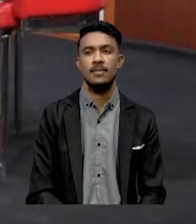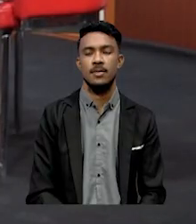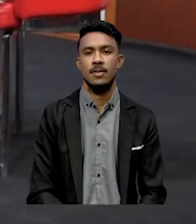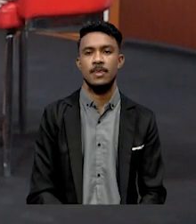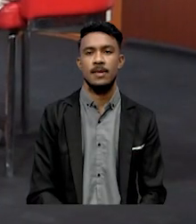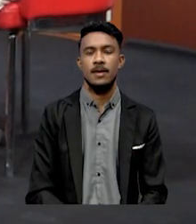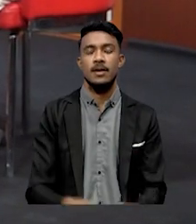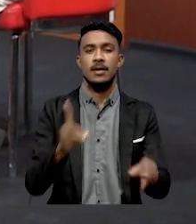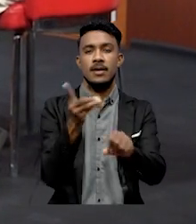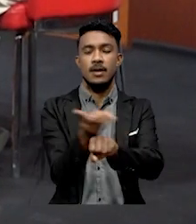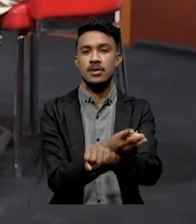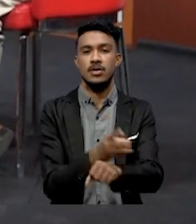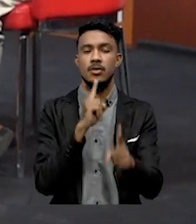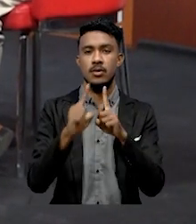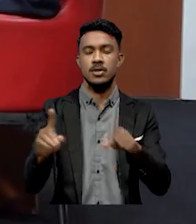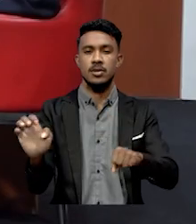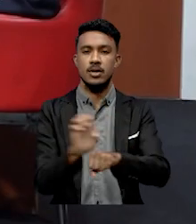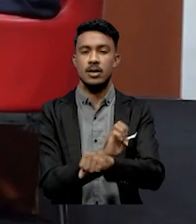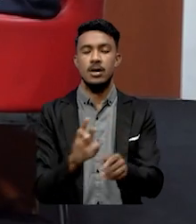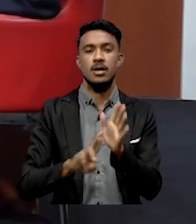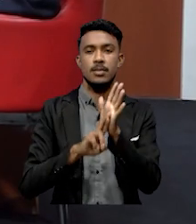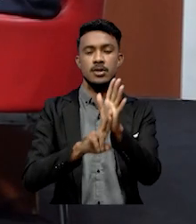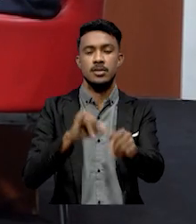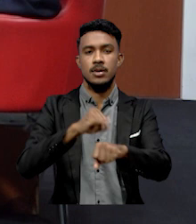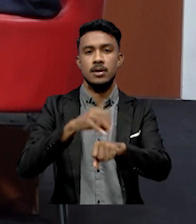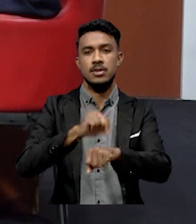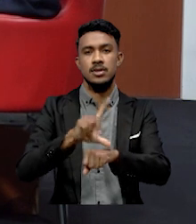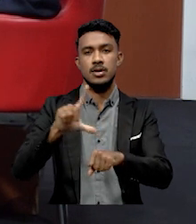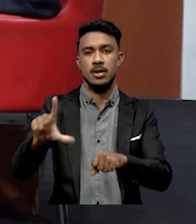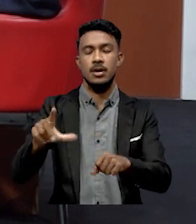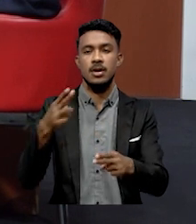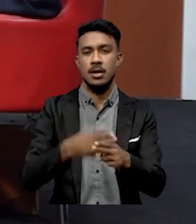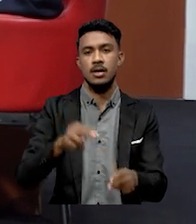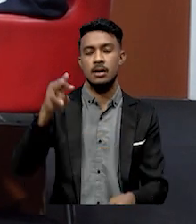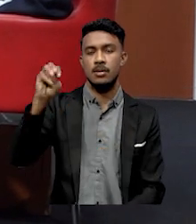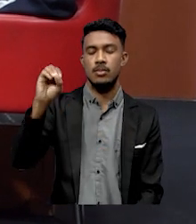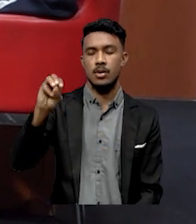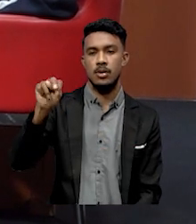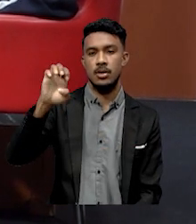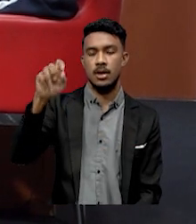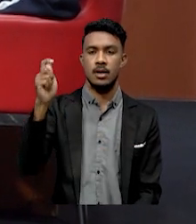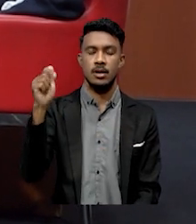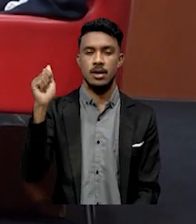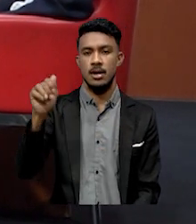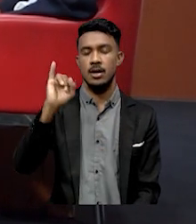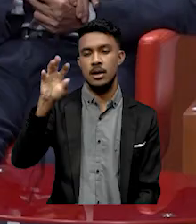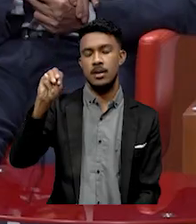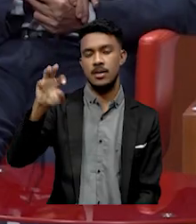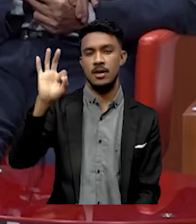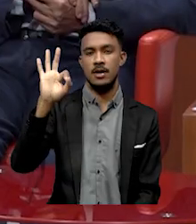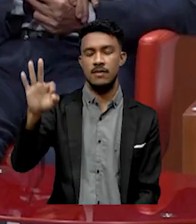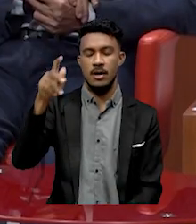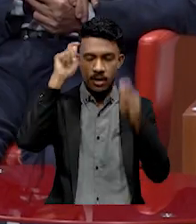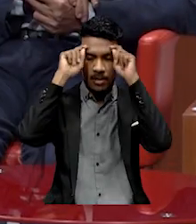Declaração ne hatou Rússia economista representante Internacional Monetary Fund ka IMF Timor-Leste, David Friedman, e